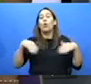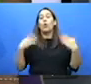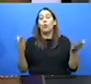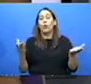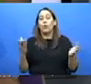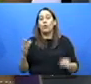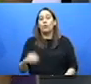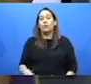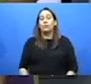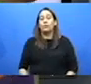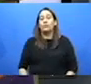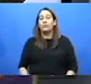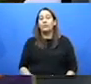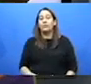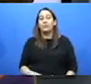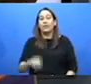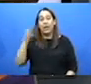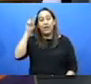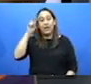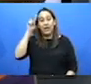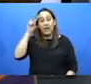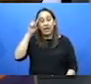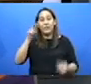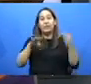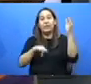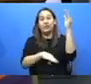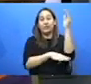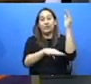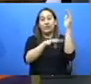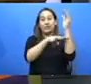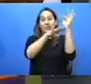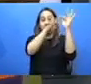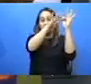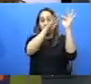Qual outra parte que é essa? Lembra das partes da planta?